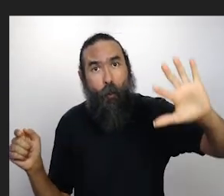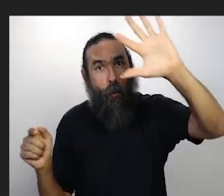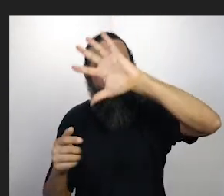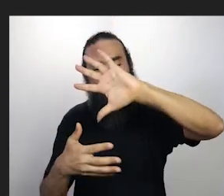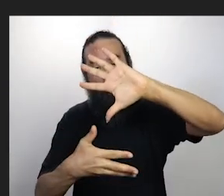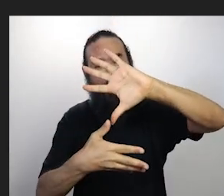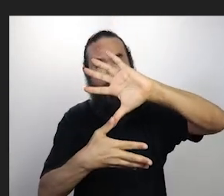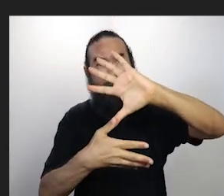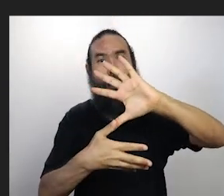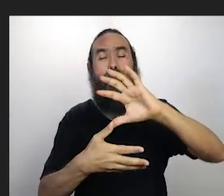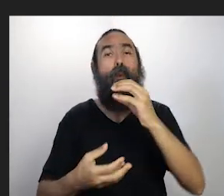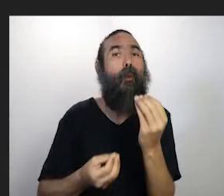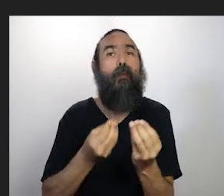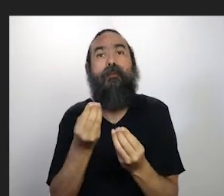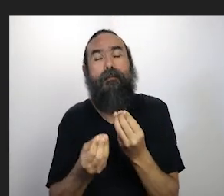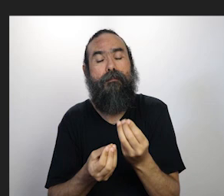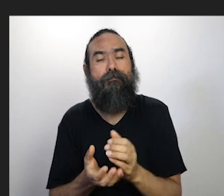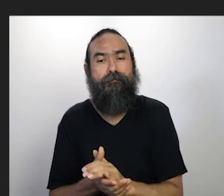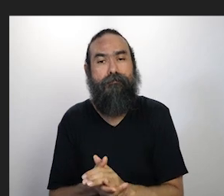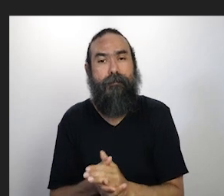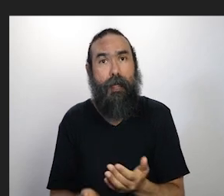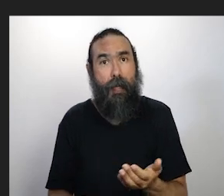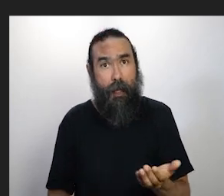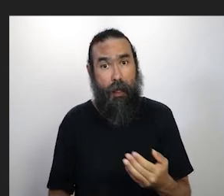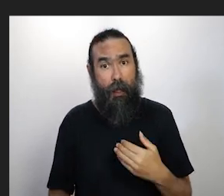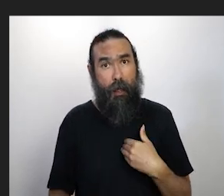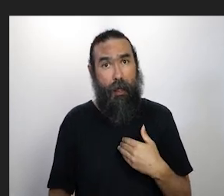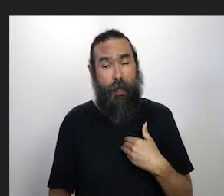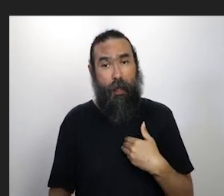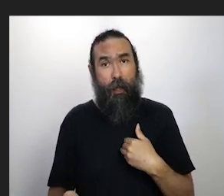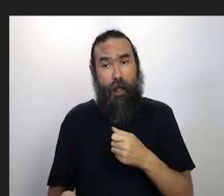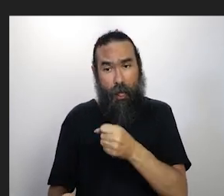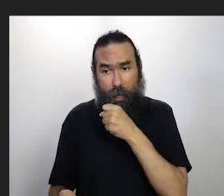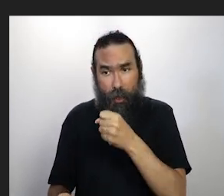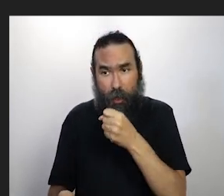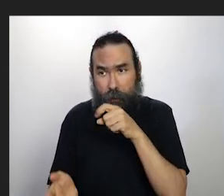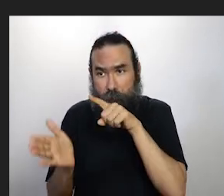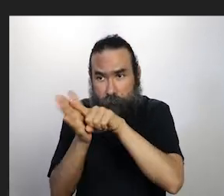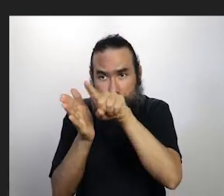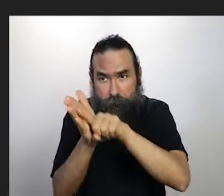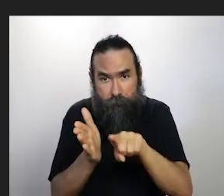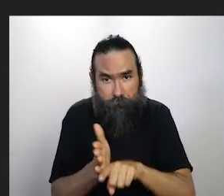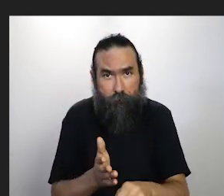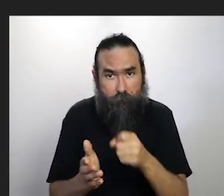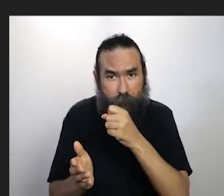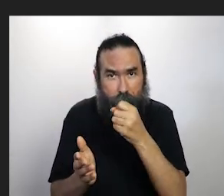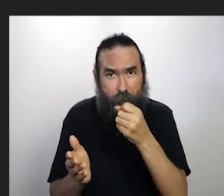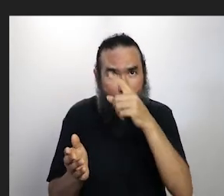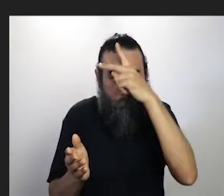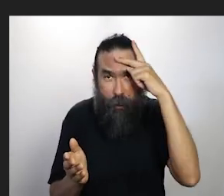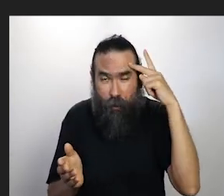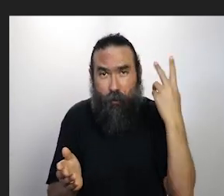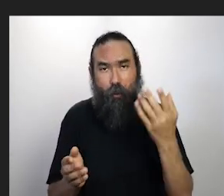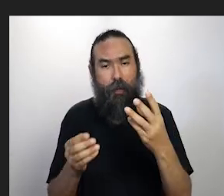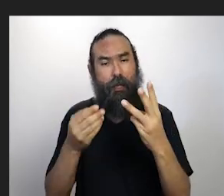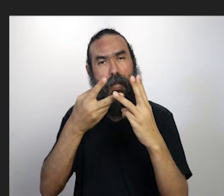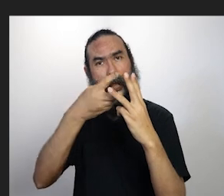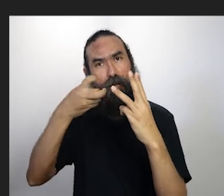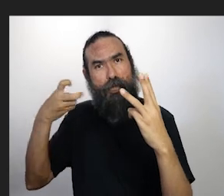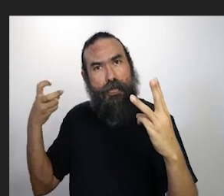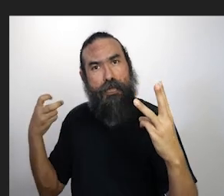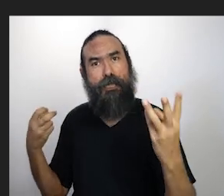Durante a pesquisa, eu entrevistei diversas pessoas, né, indigenistas,